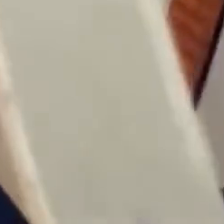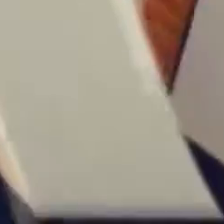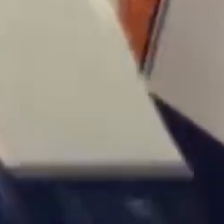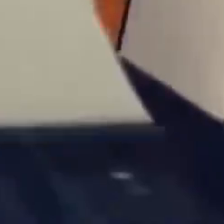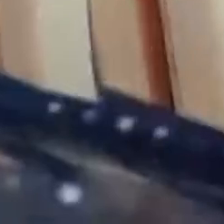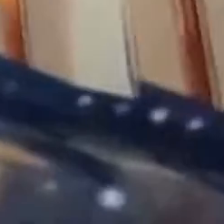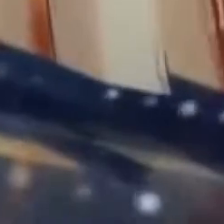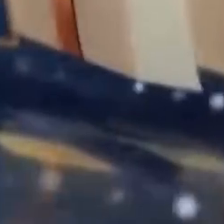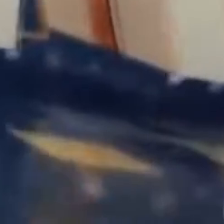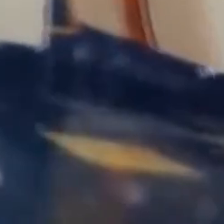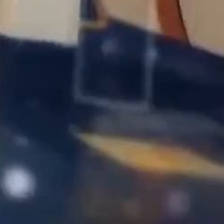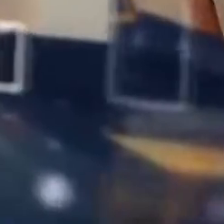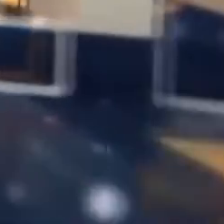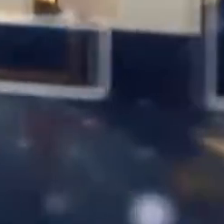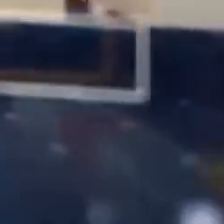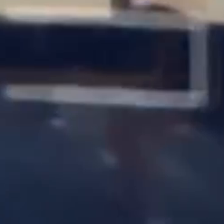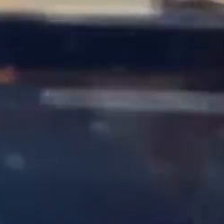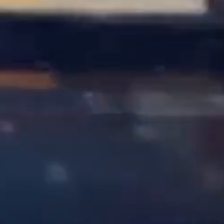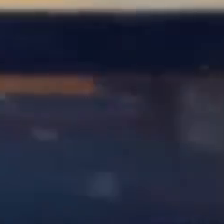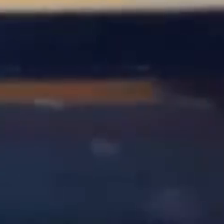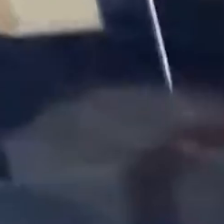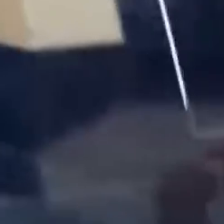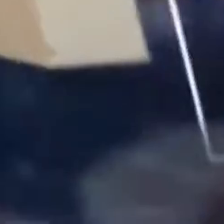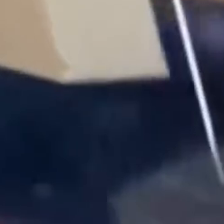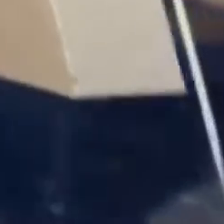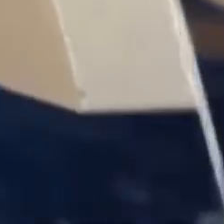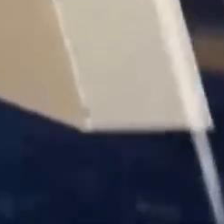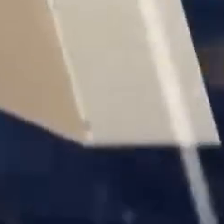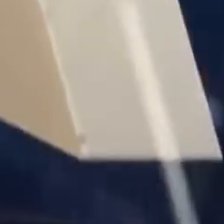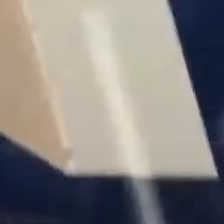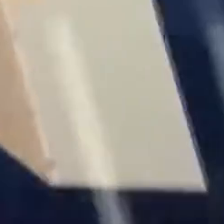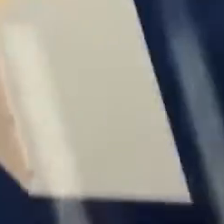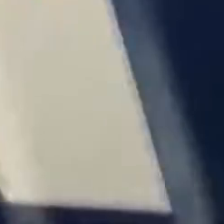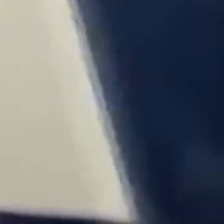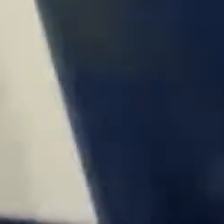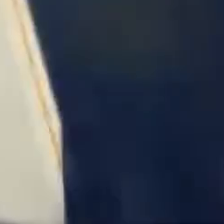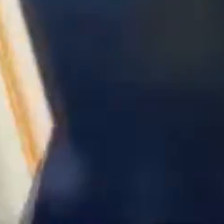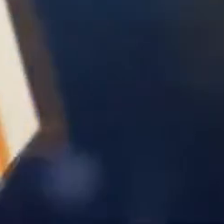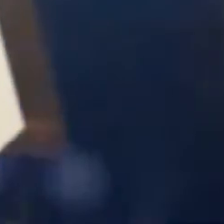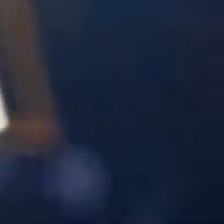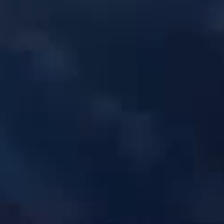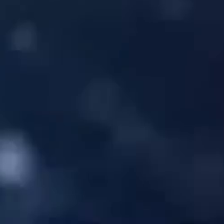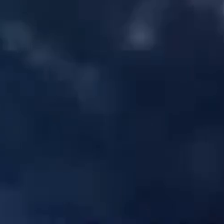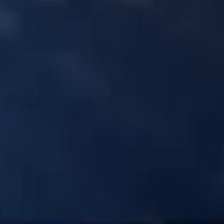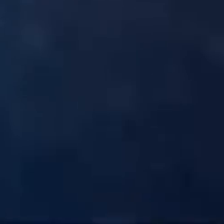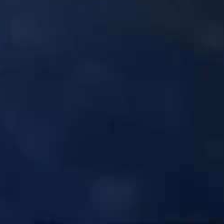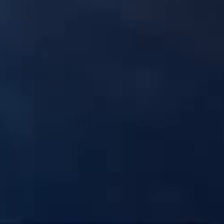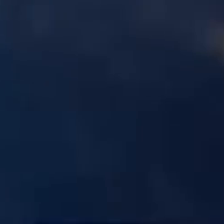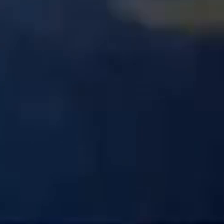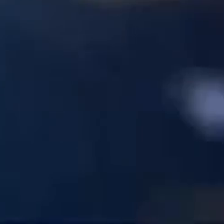e gostaria de acessar esse canal, a conhecer o Pode Falar, é